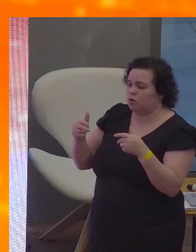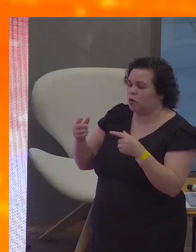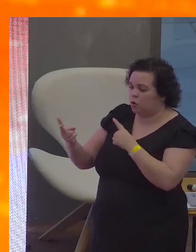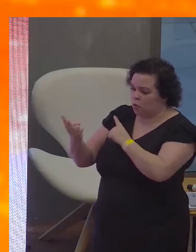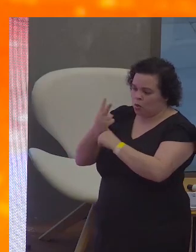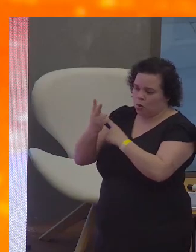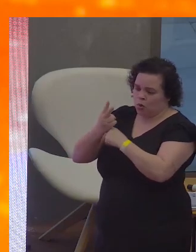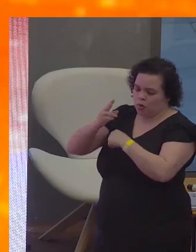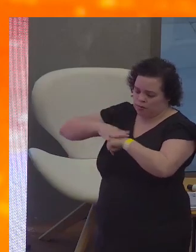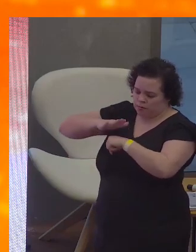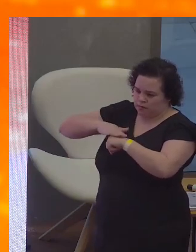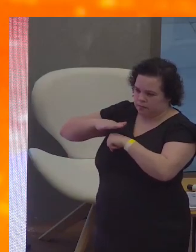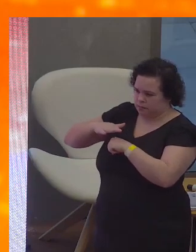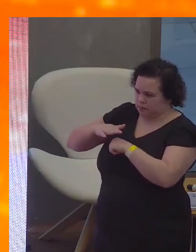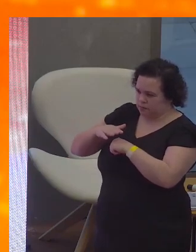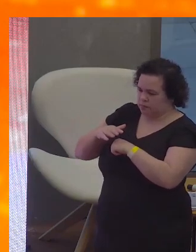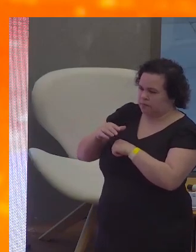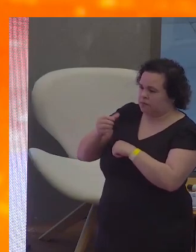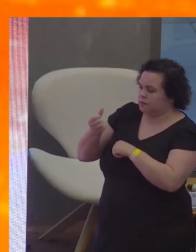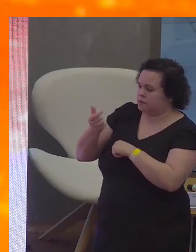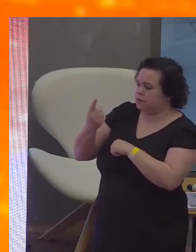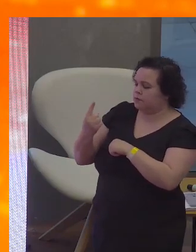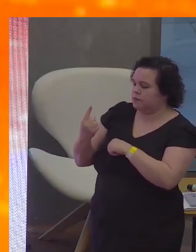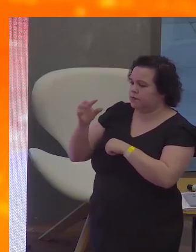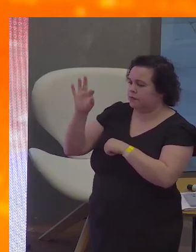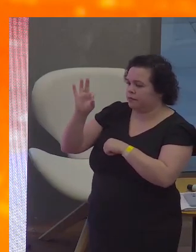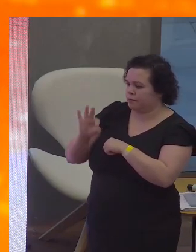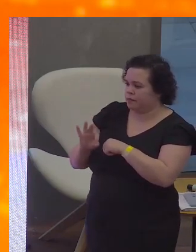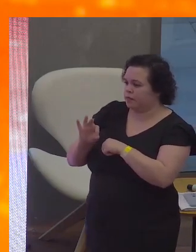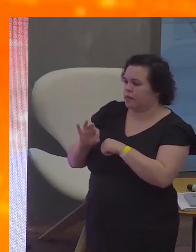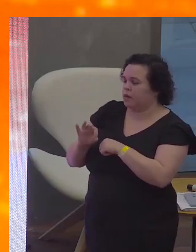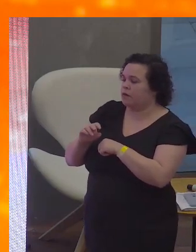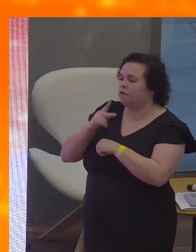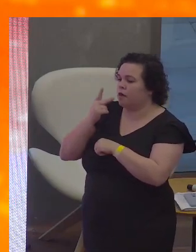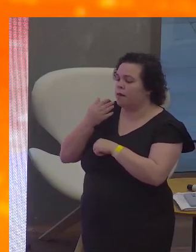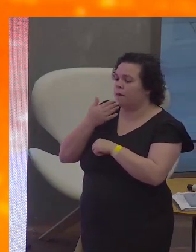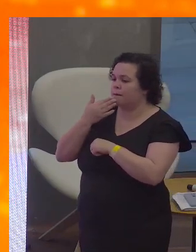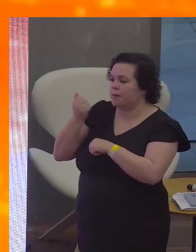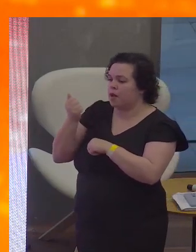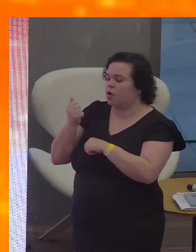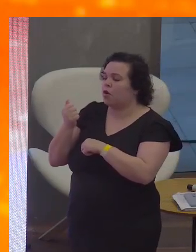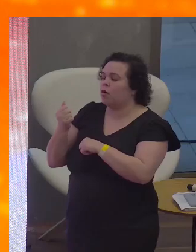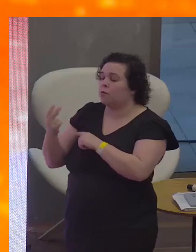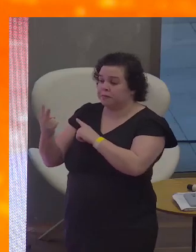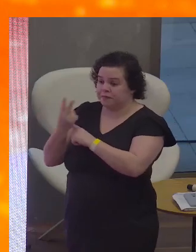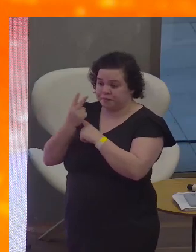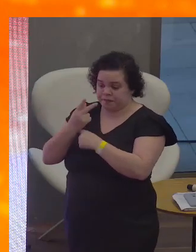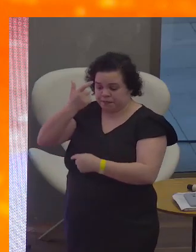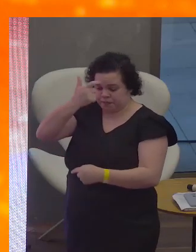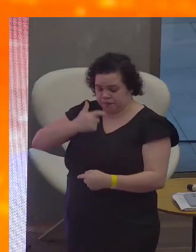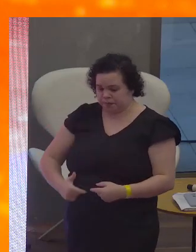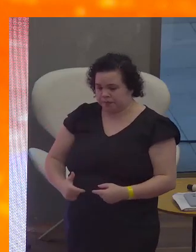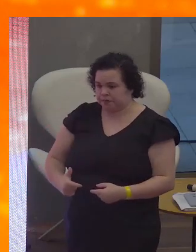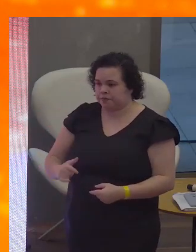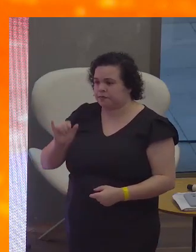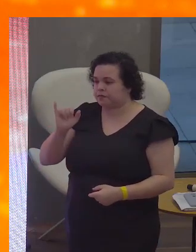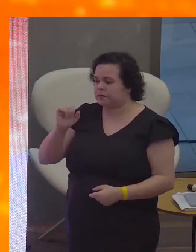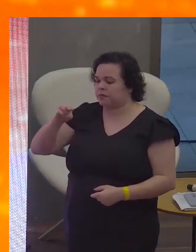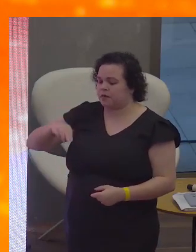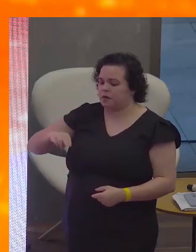autocuidado. Então, está lá. 61% falando em melhora do sistema imunológico, abandonei por conta